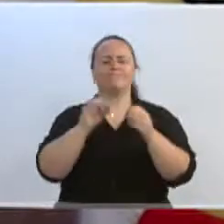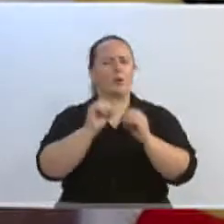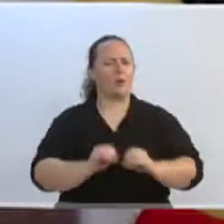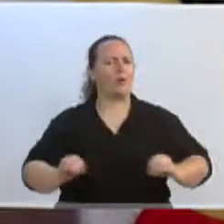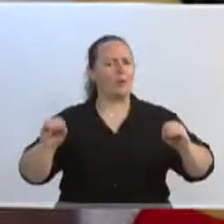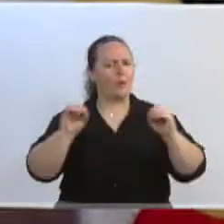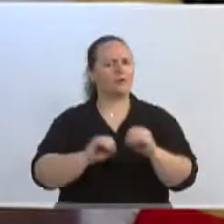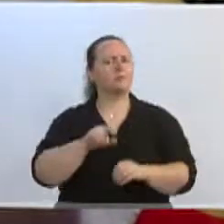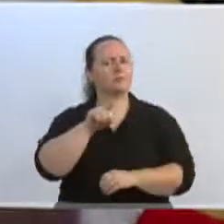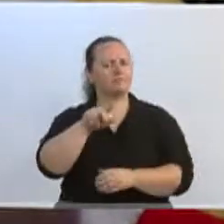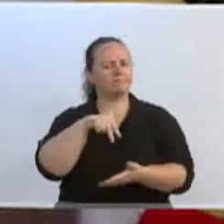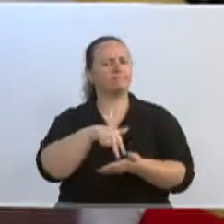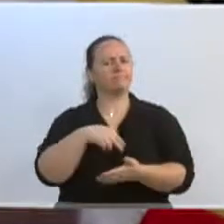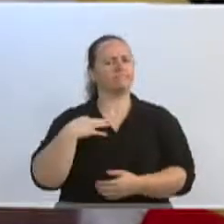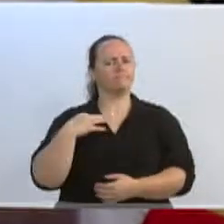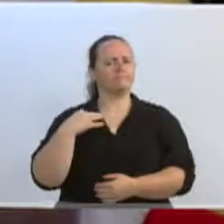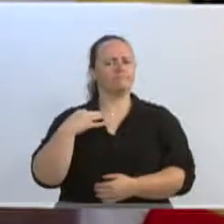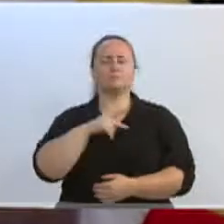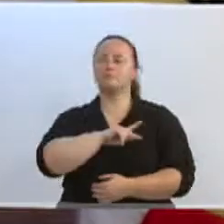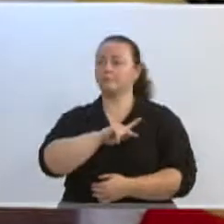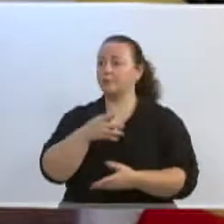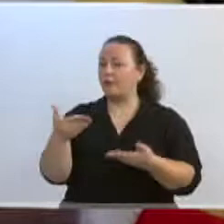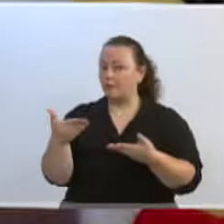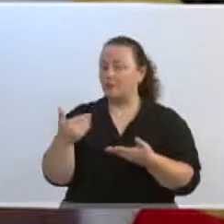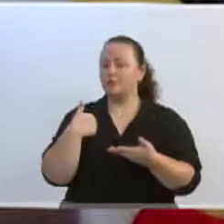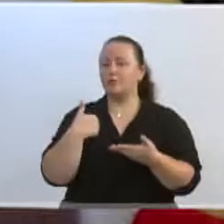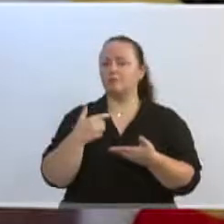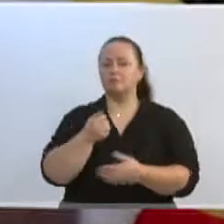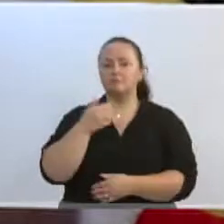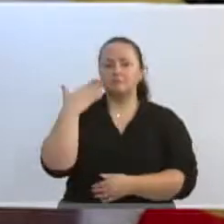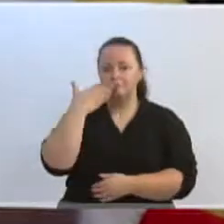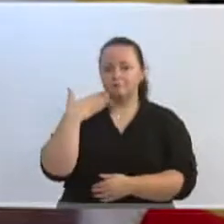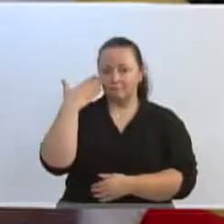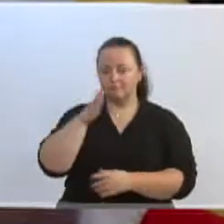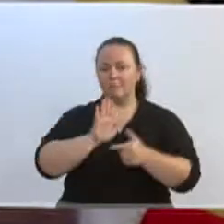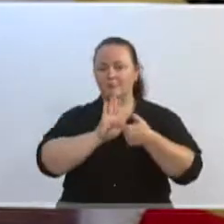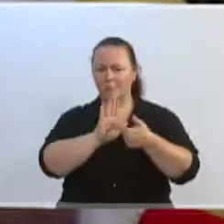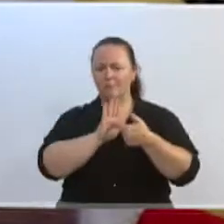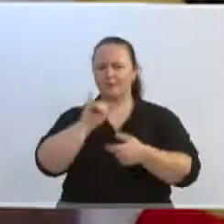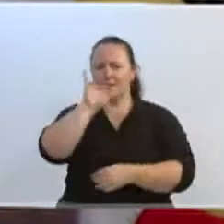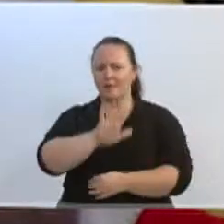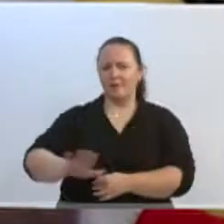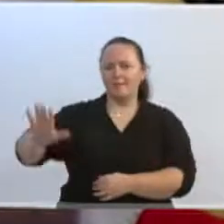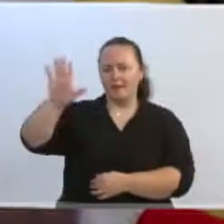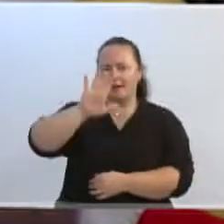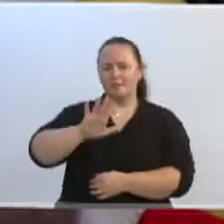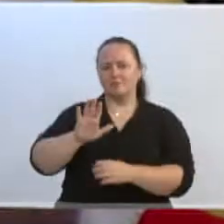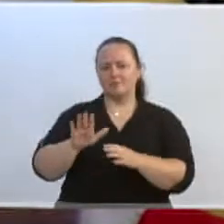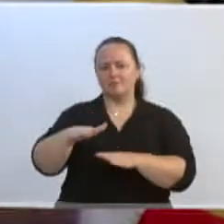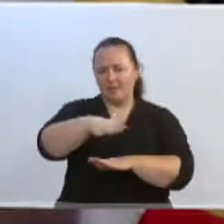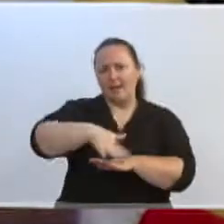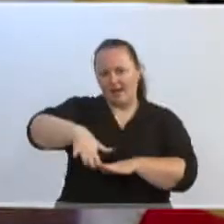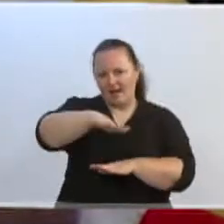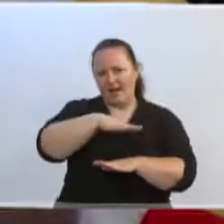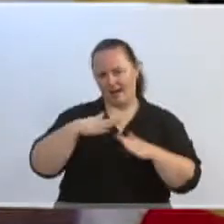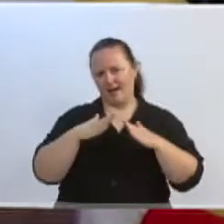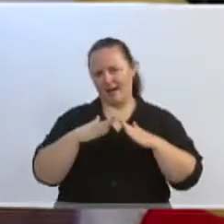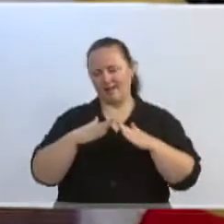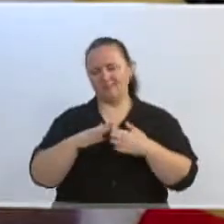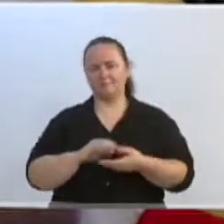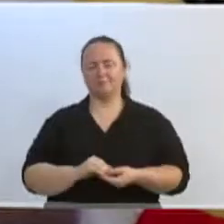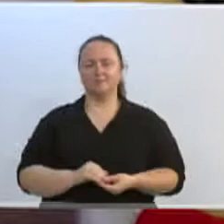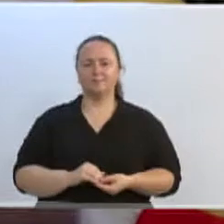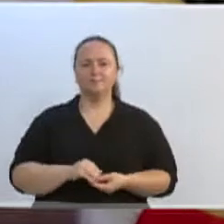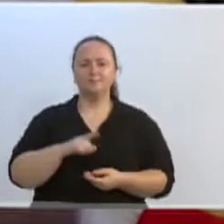sobre os dentes hoje eu gostaria de começar meu pronunciamento mostrando uma imagem da nossa região na quinta reunião